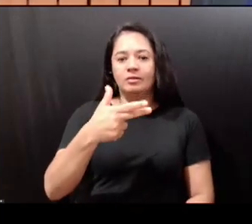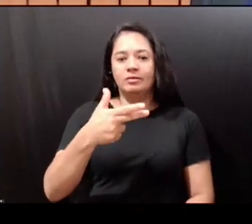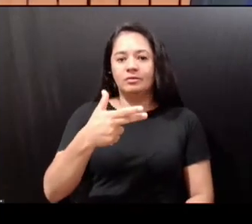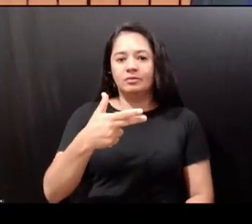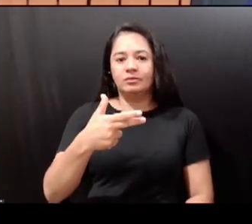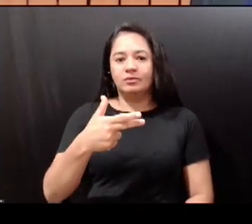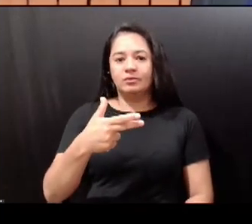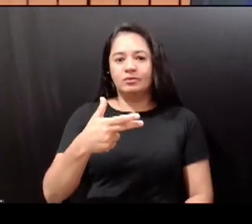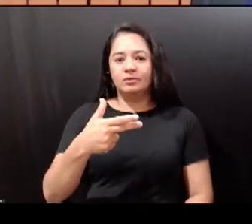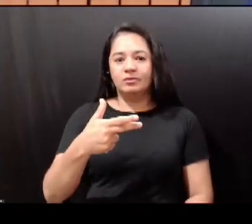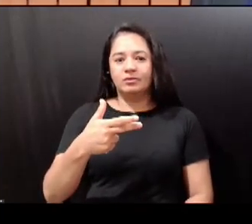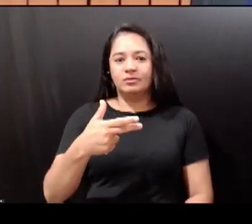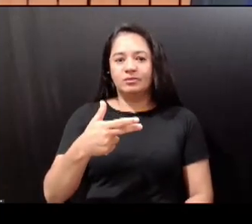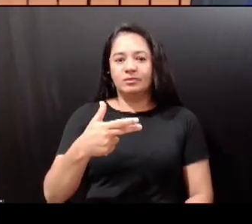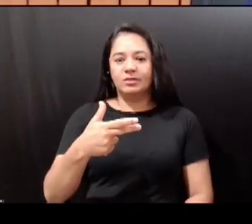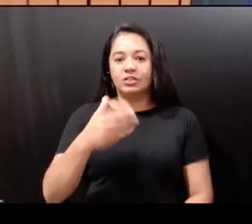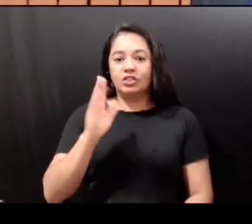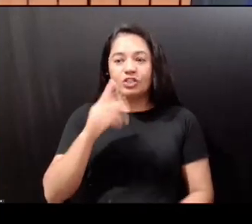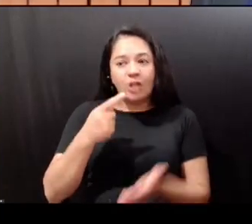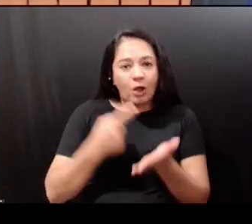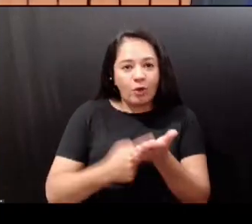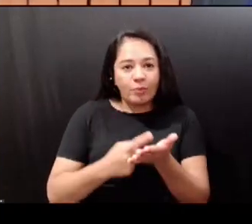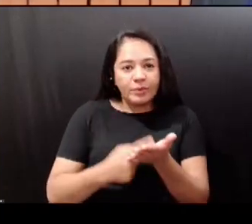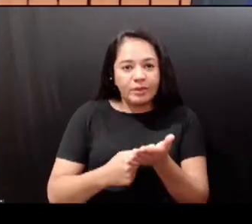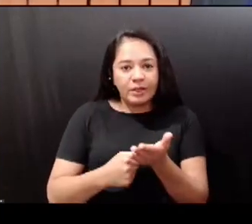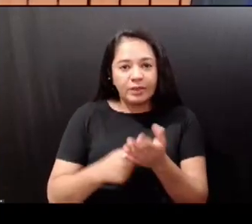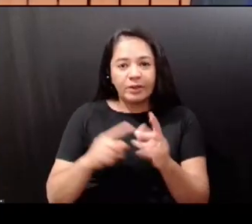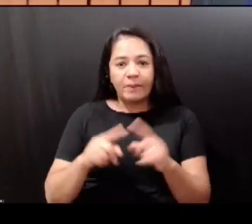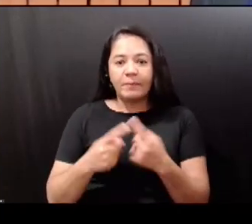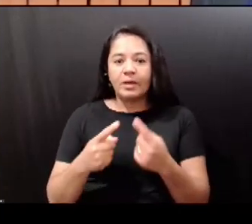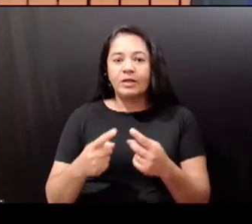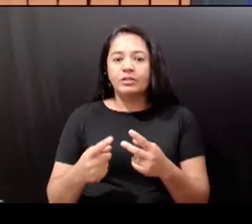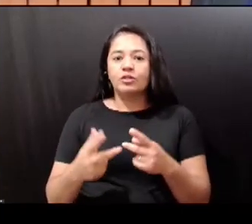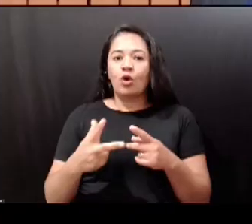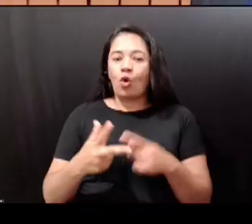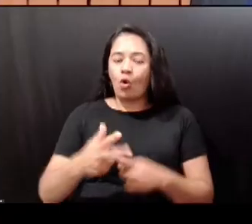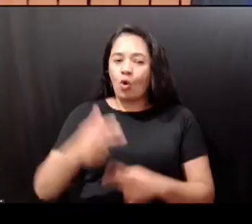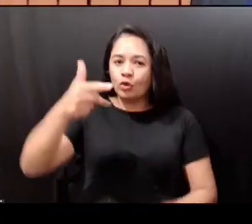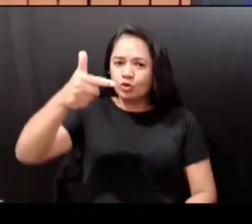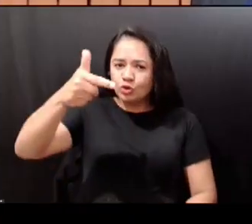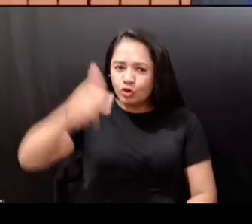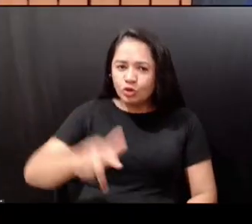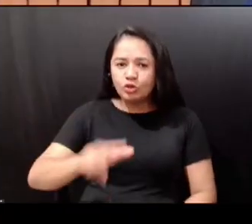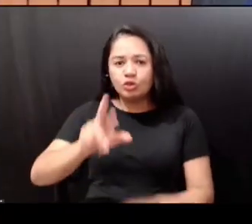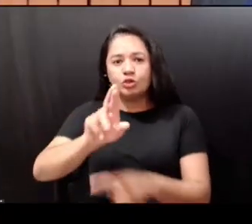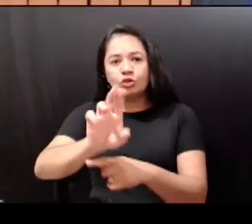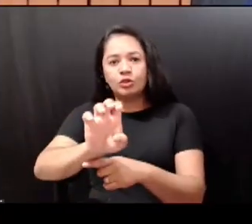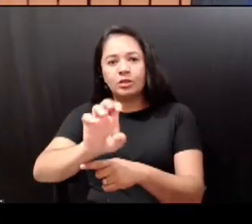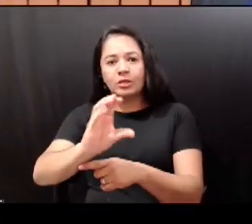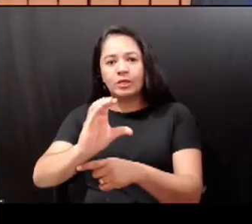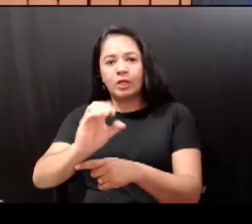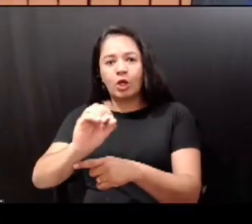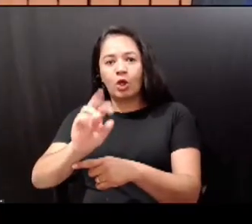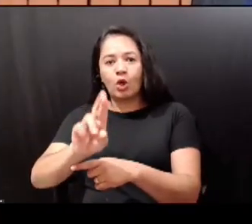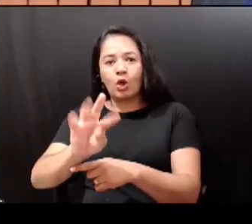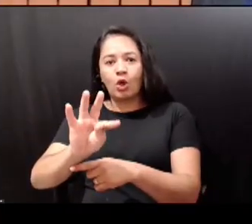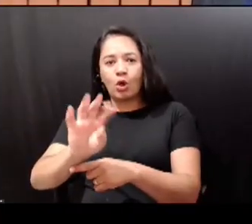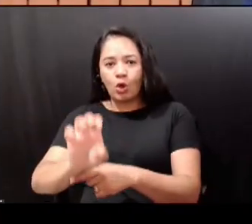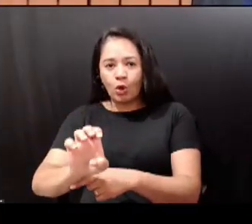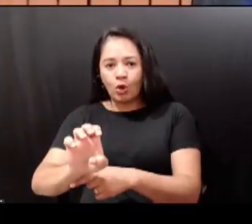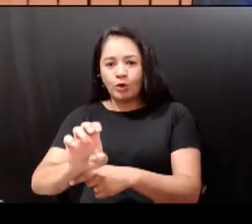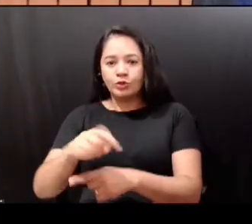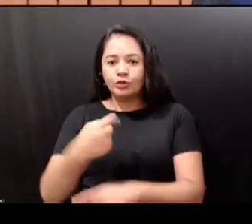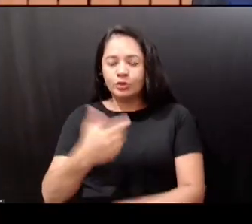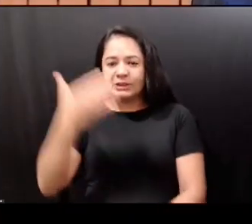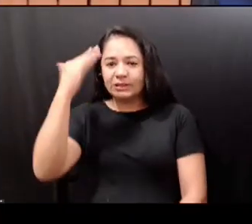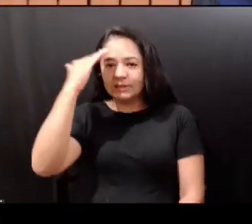corte programado, mas um tal de recorte, que nós fomos aprender isso na marra, vamos ter que entender isso no dia a